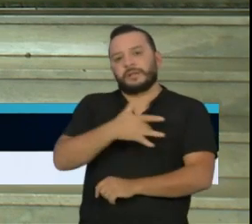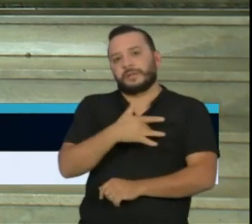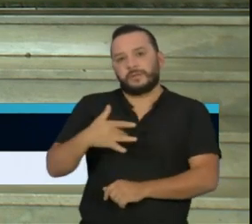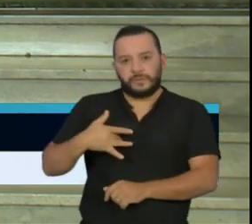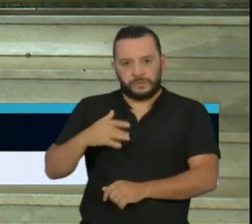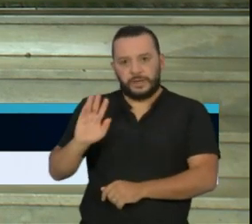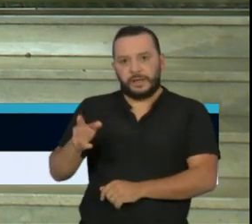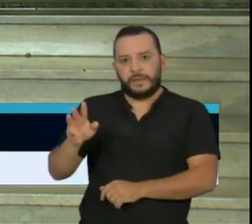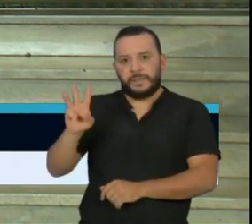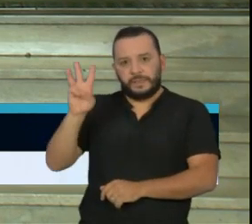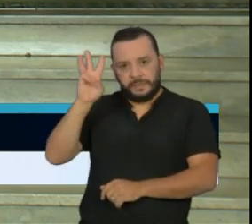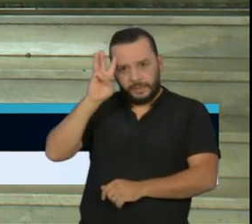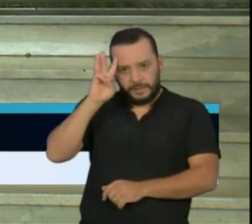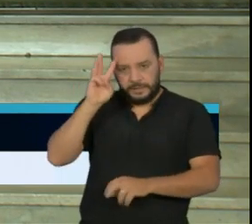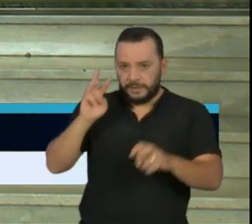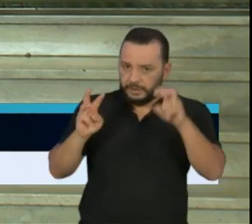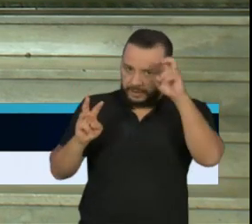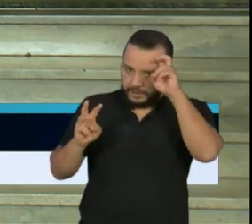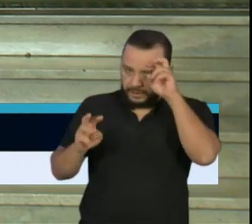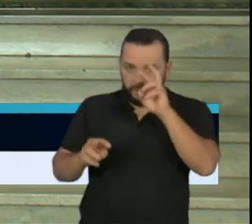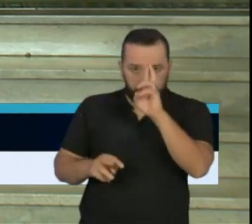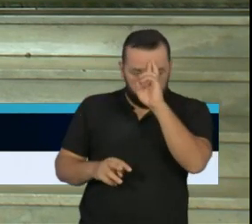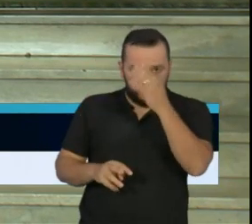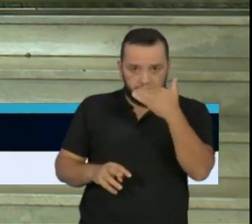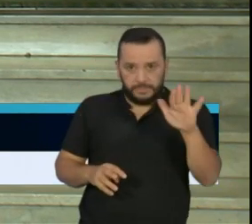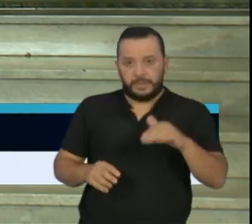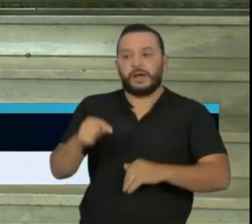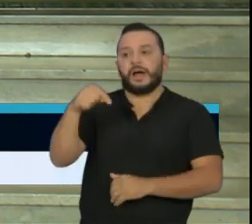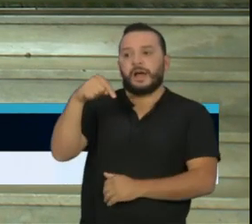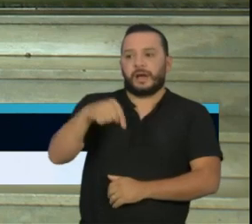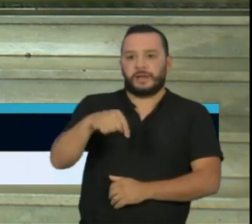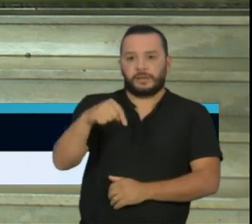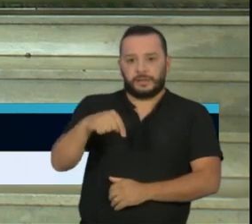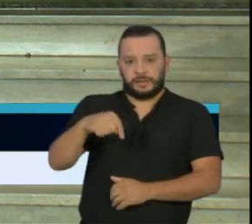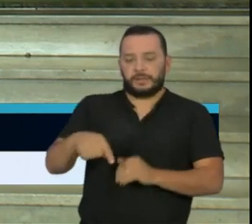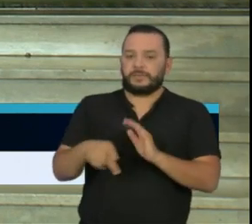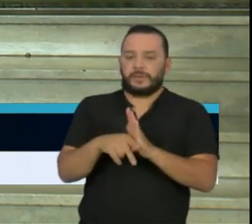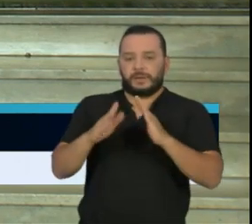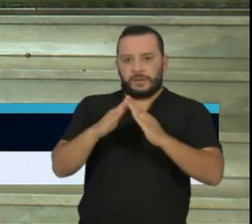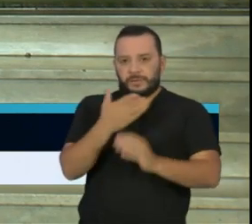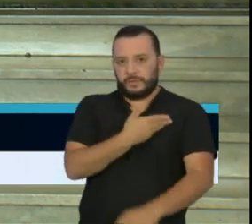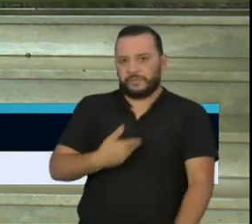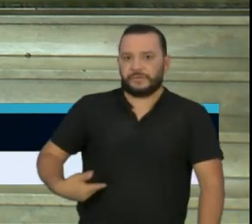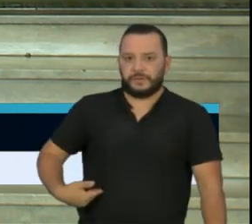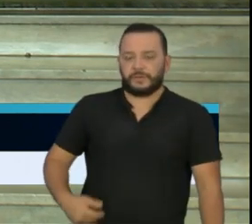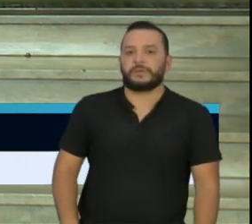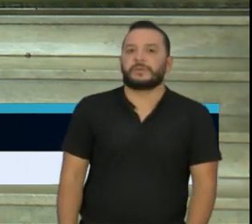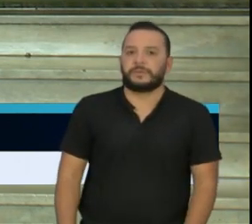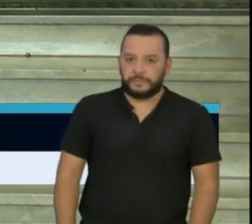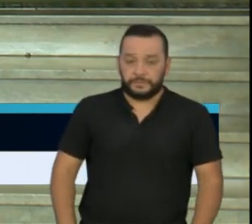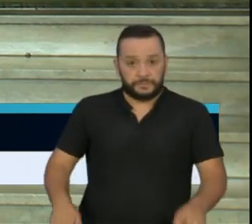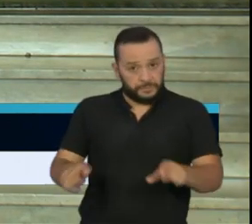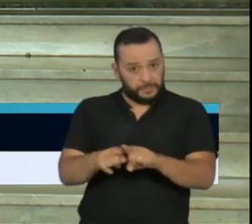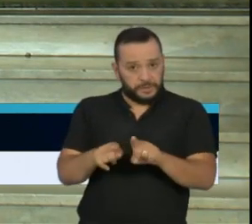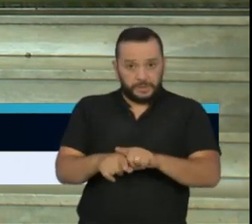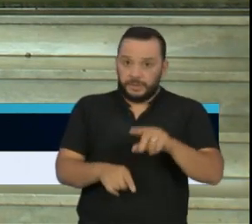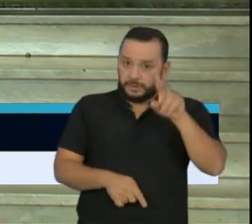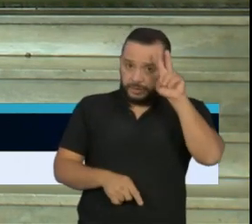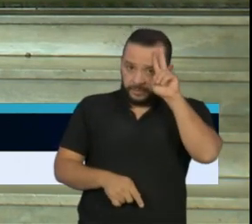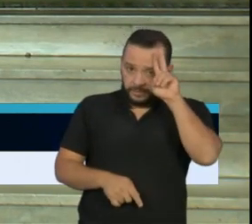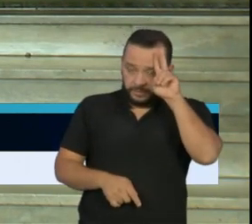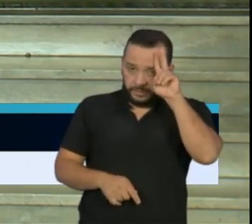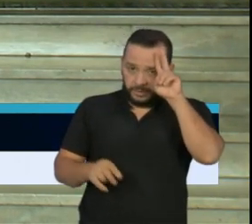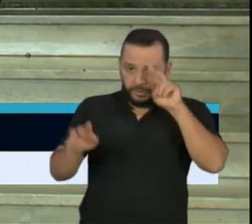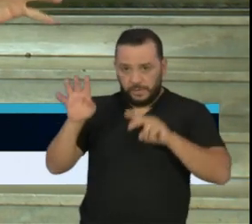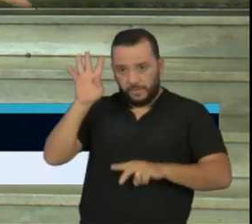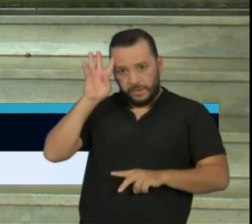quintas, 12h30, aqui mesmo, neste ambiente, no Palácio dos Bandeirantes. E as segundas, quartas e